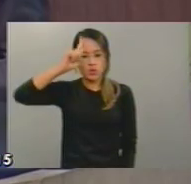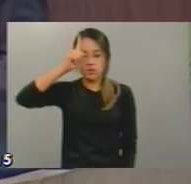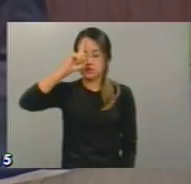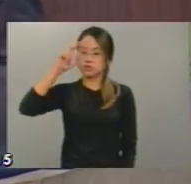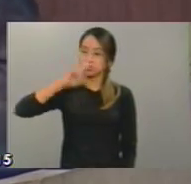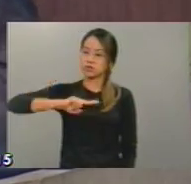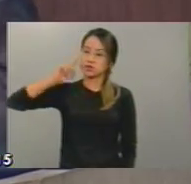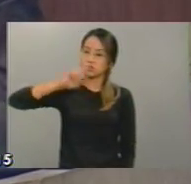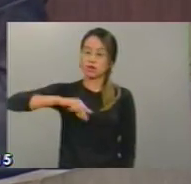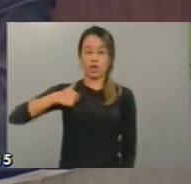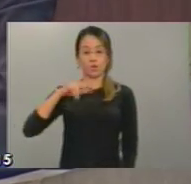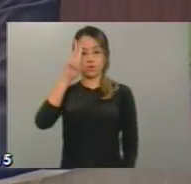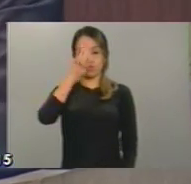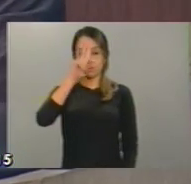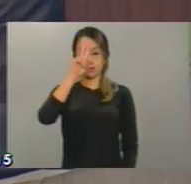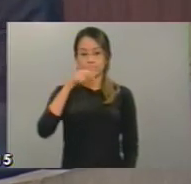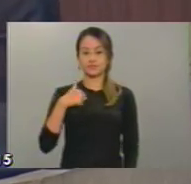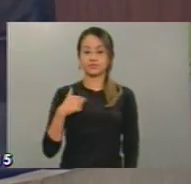posse